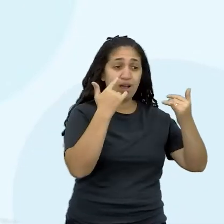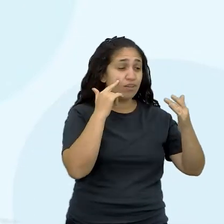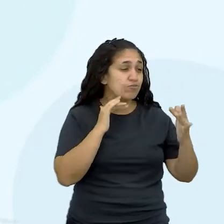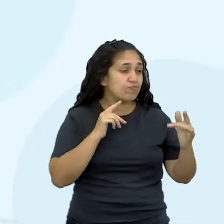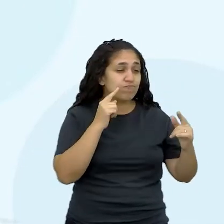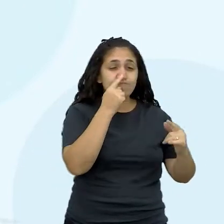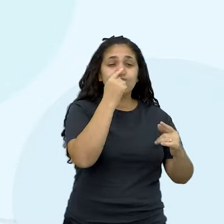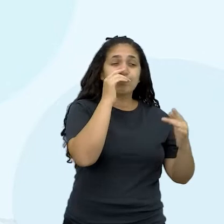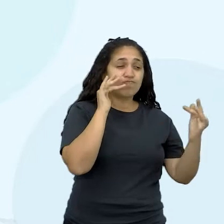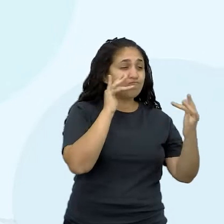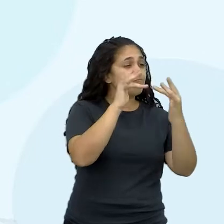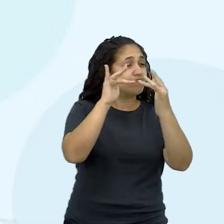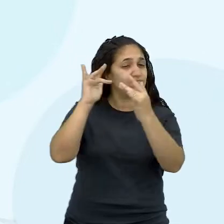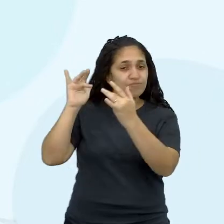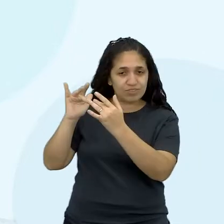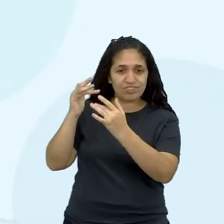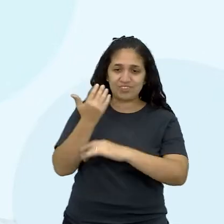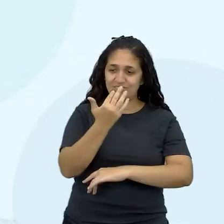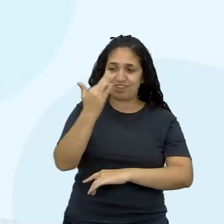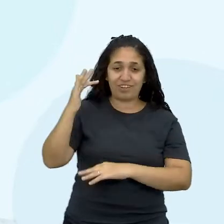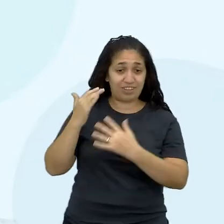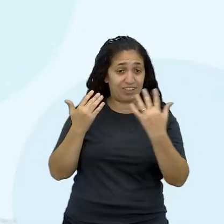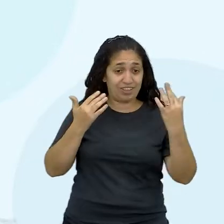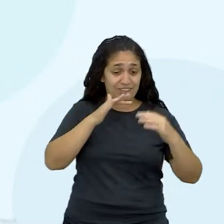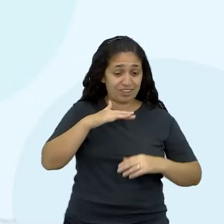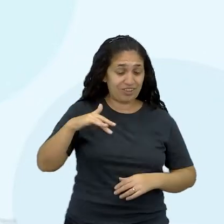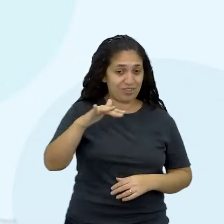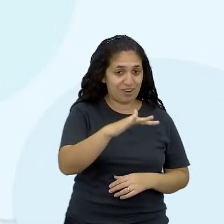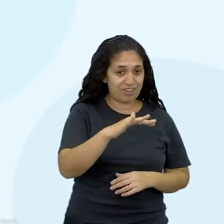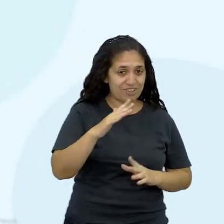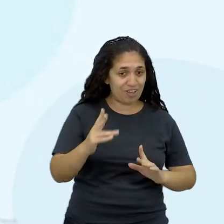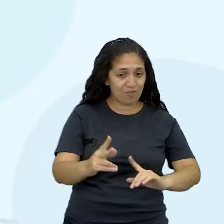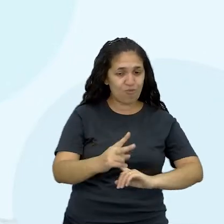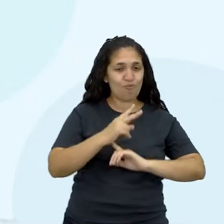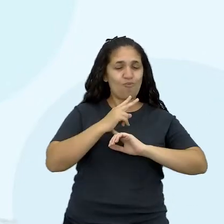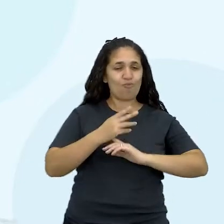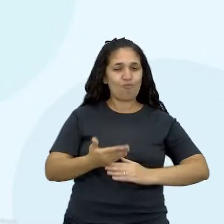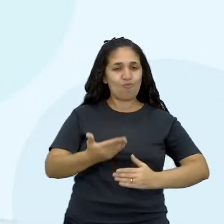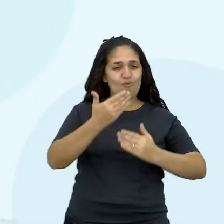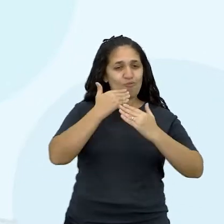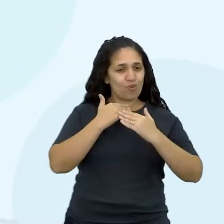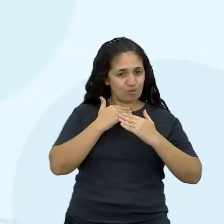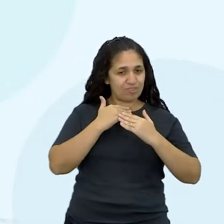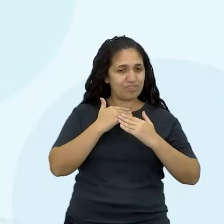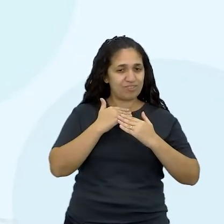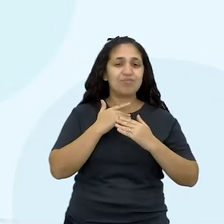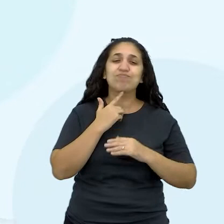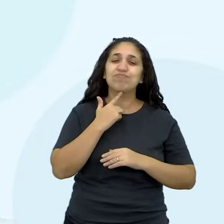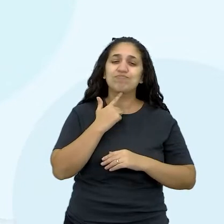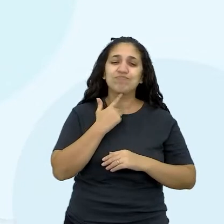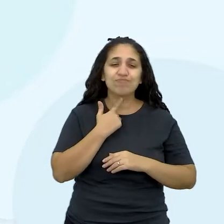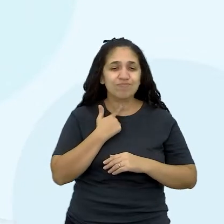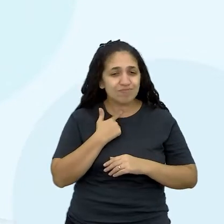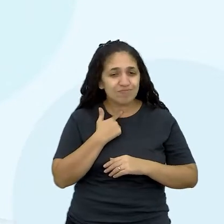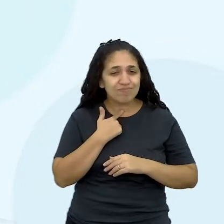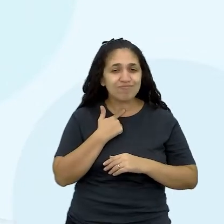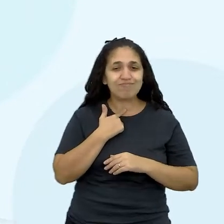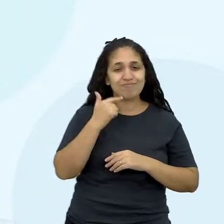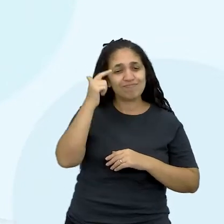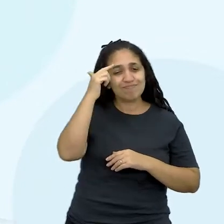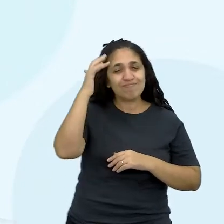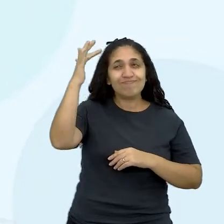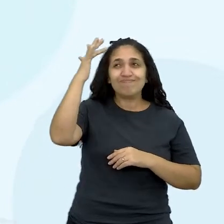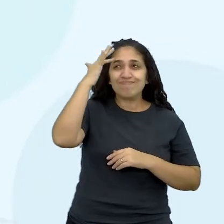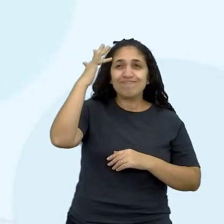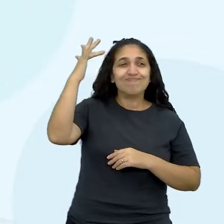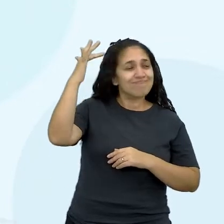contato direto com a natureza. Então, isso vai reforçar o meu desejo e as minhas